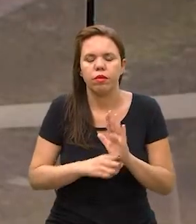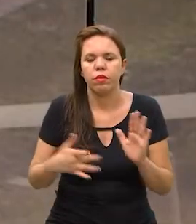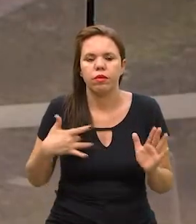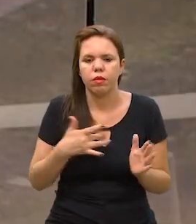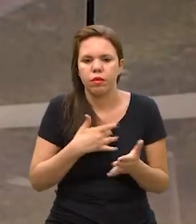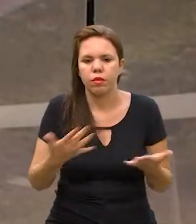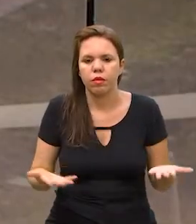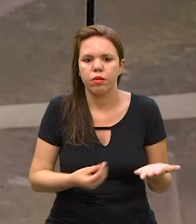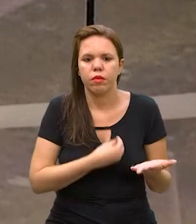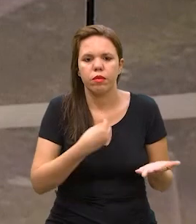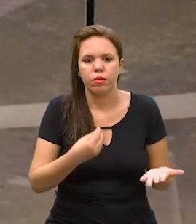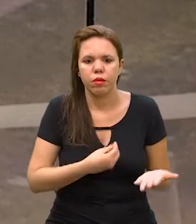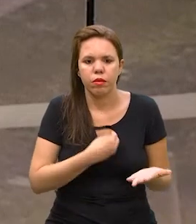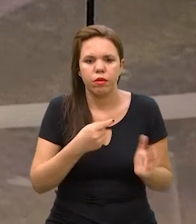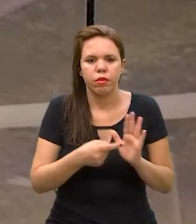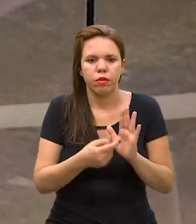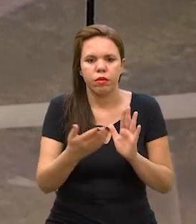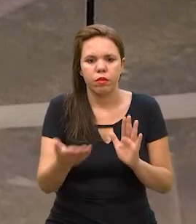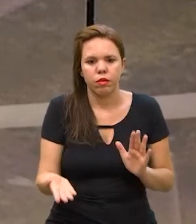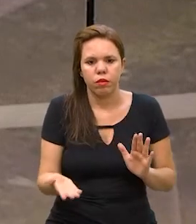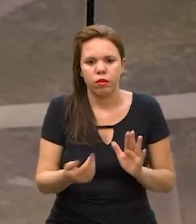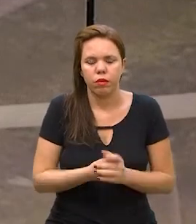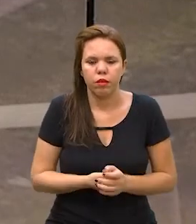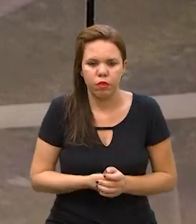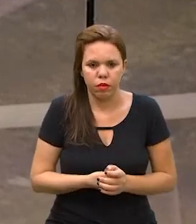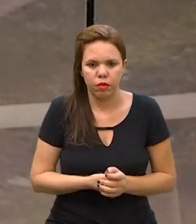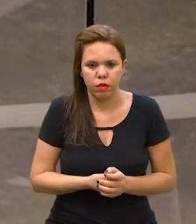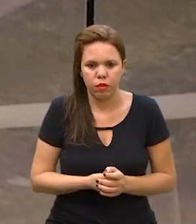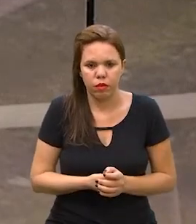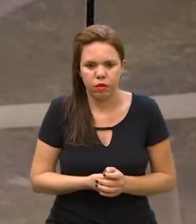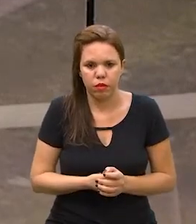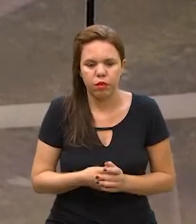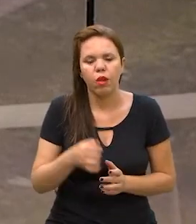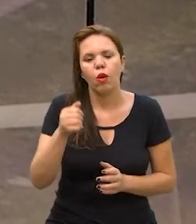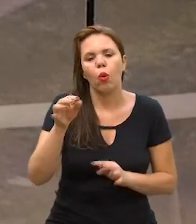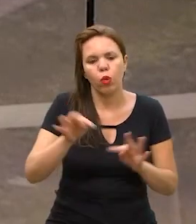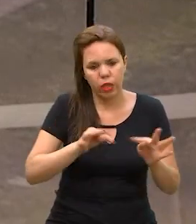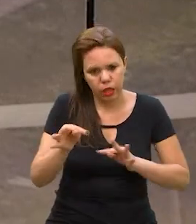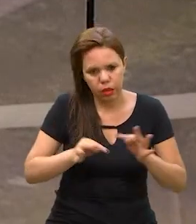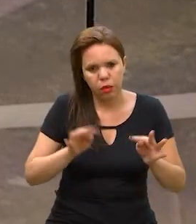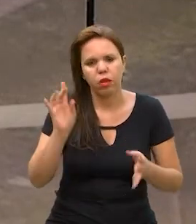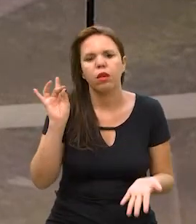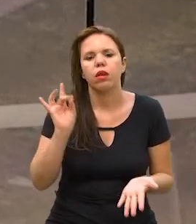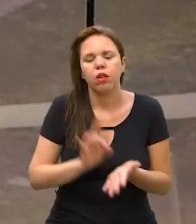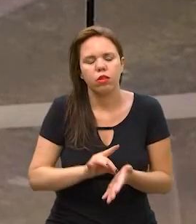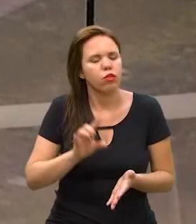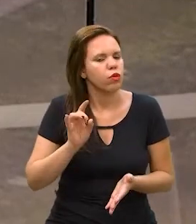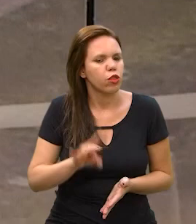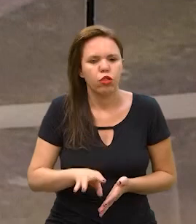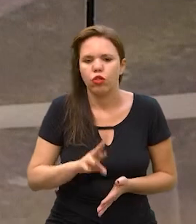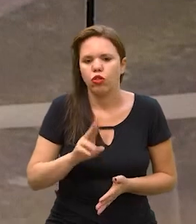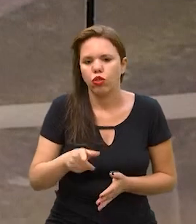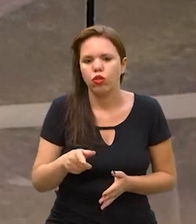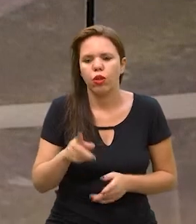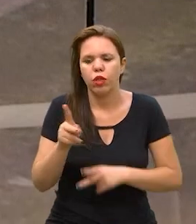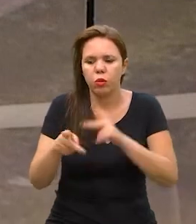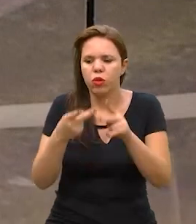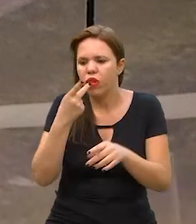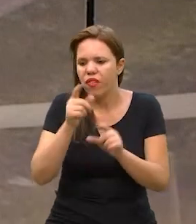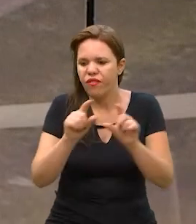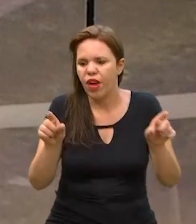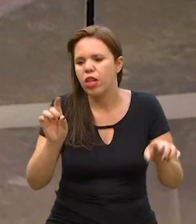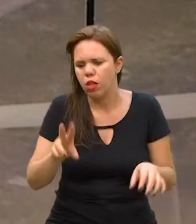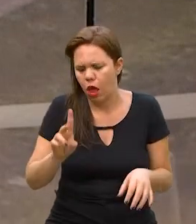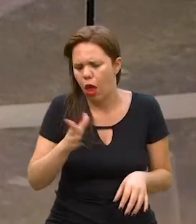Saúde é Vida é mostrar para você que a prevenção realmente não é só um ditado popular, não.